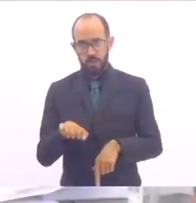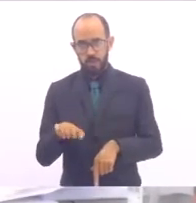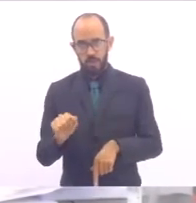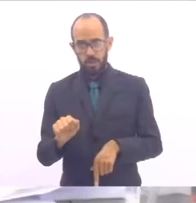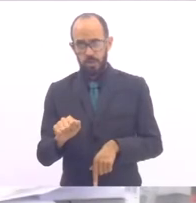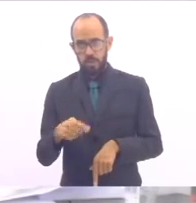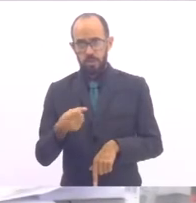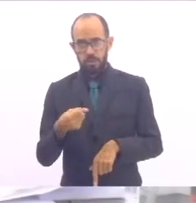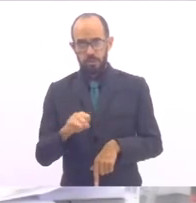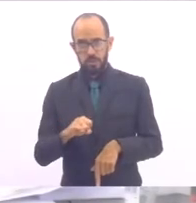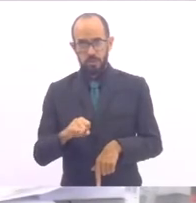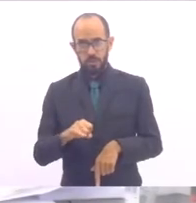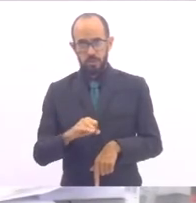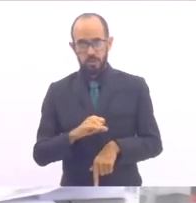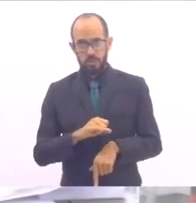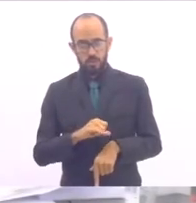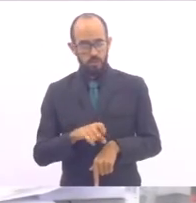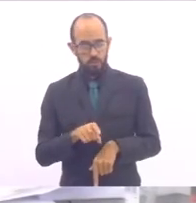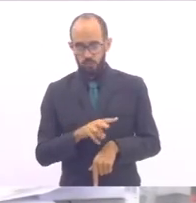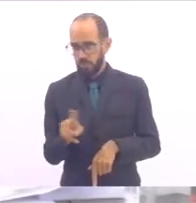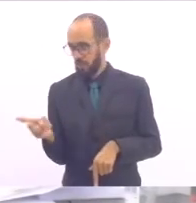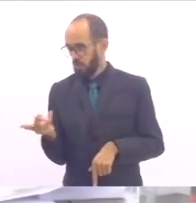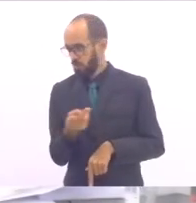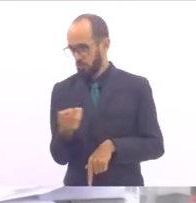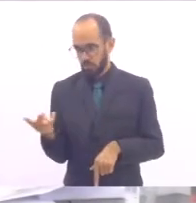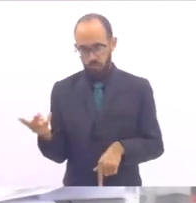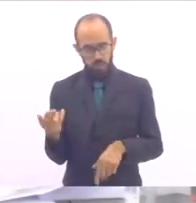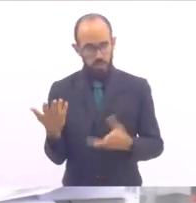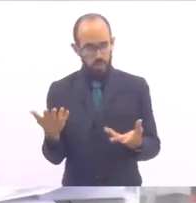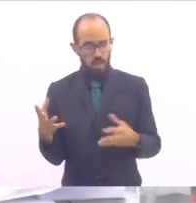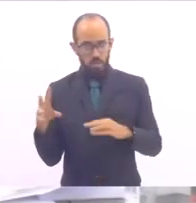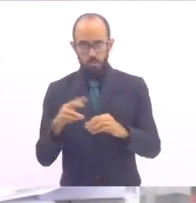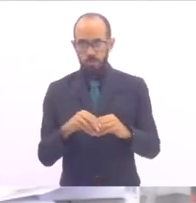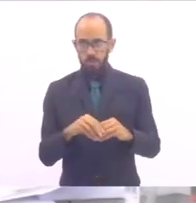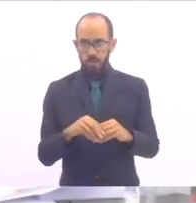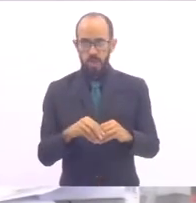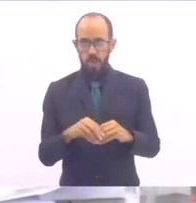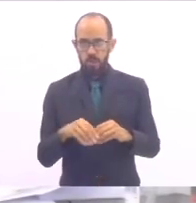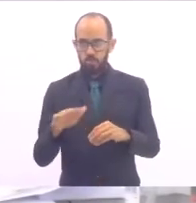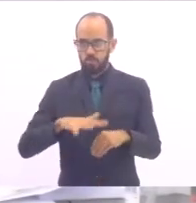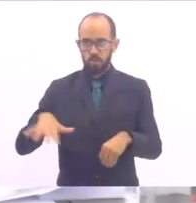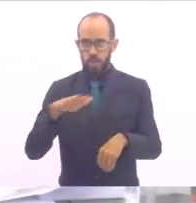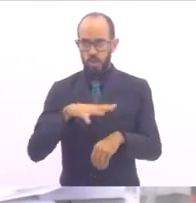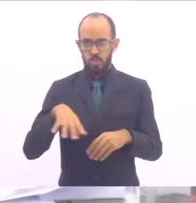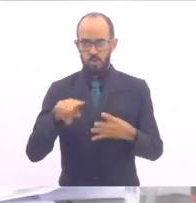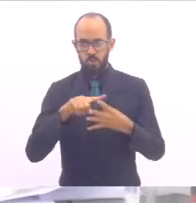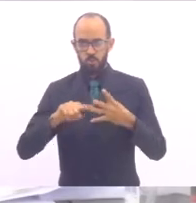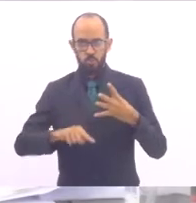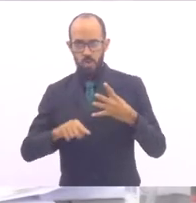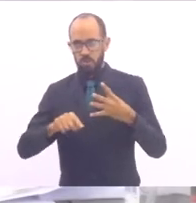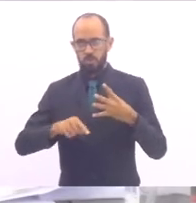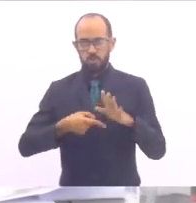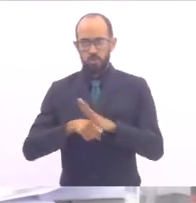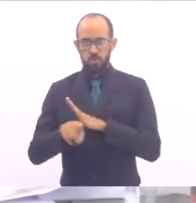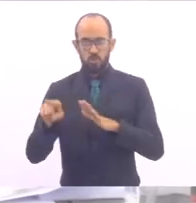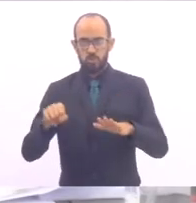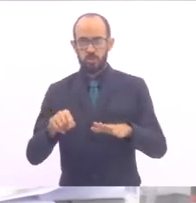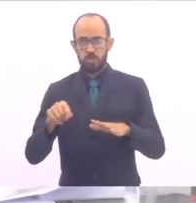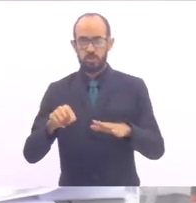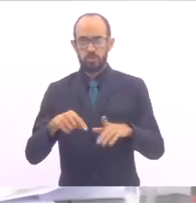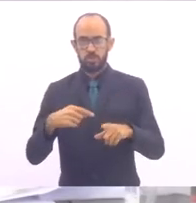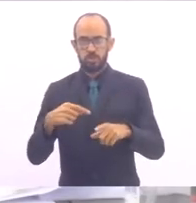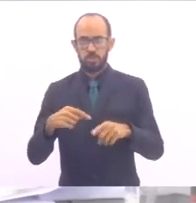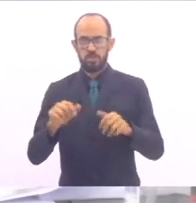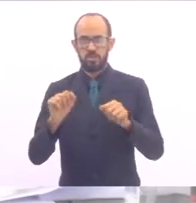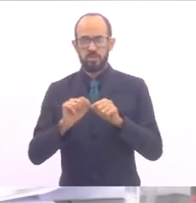Jaqueline Mantovani, se vocês querem complementar para aquelas quatro perguntas que foram feitas, mas que